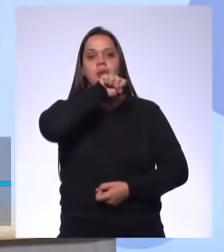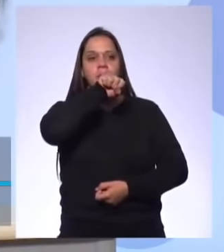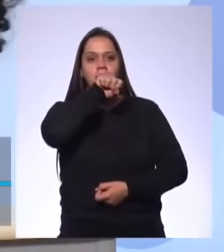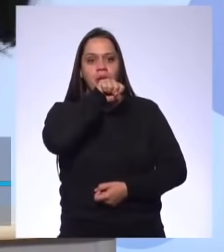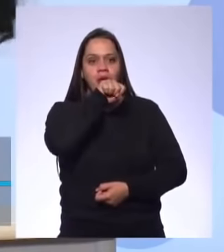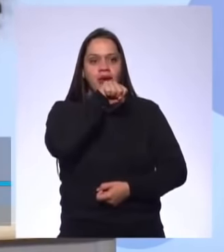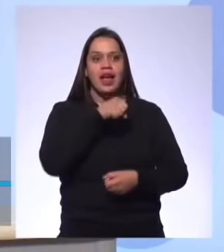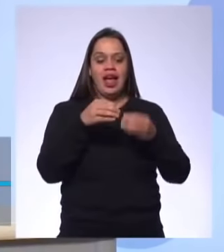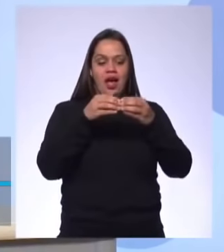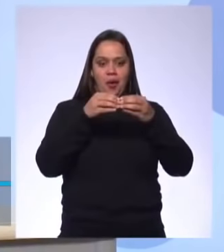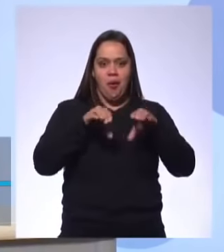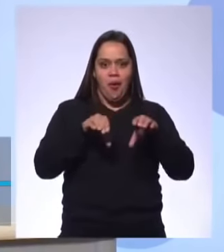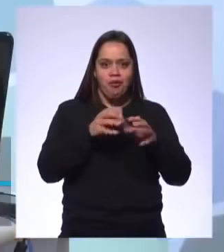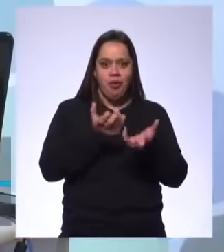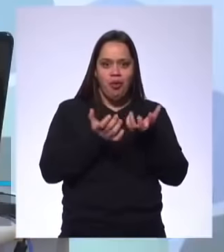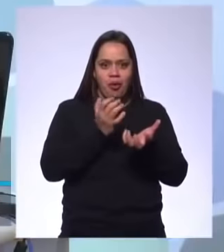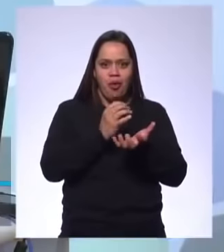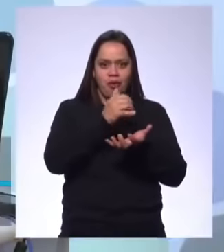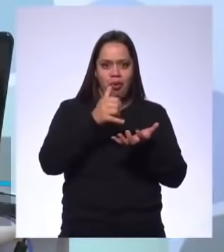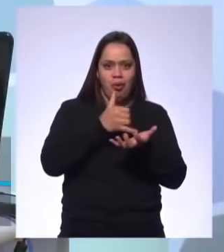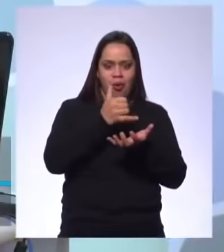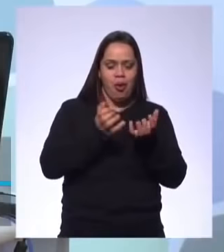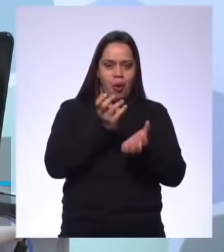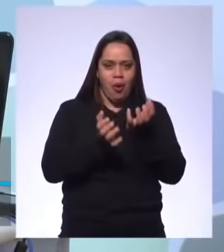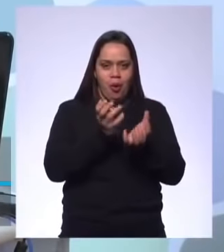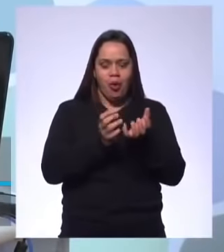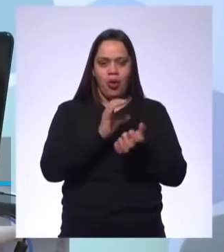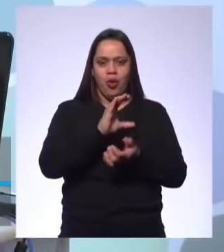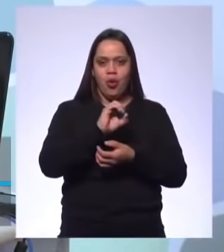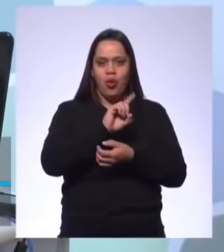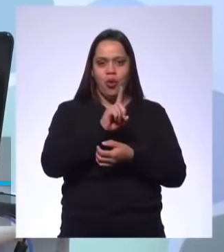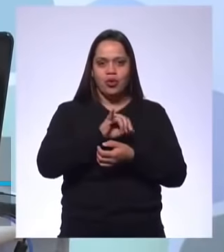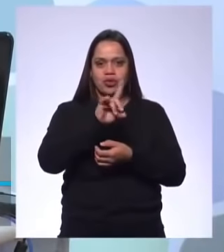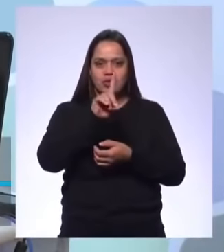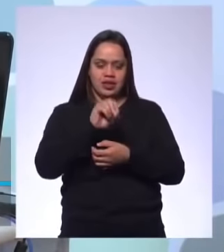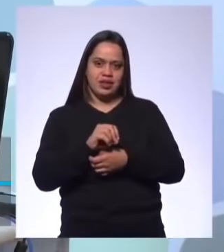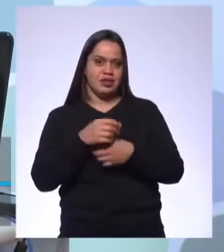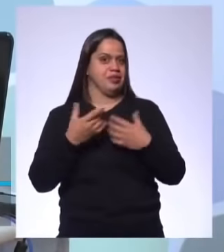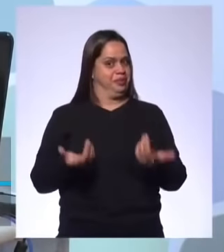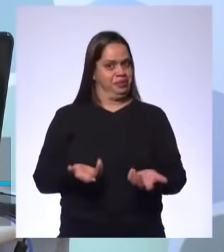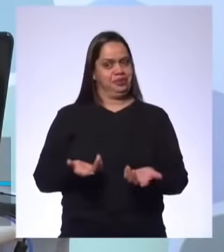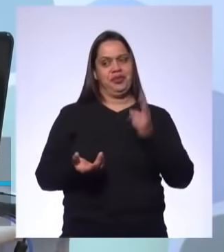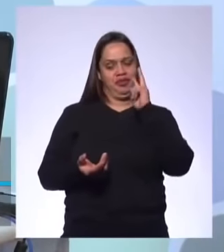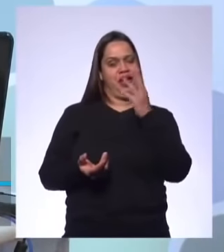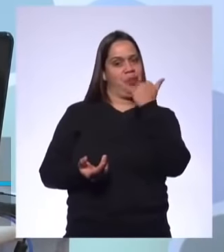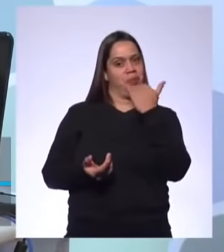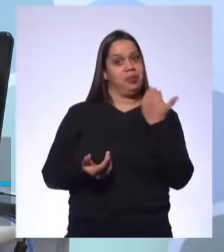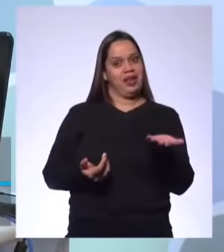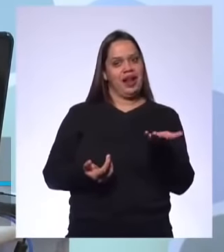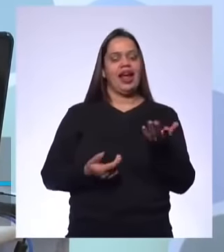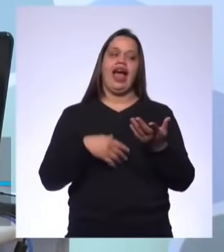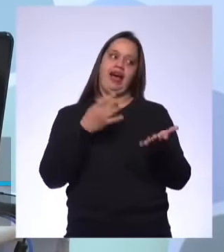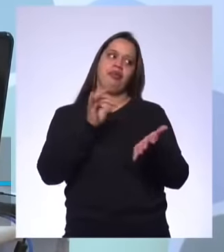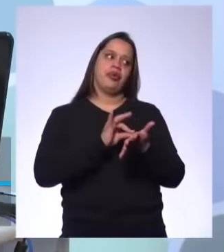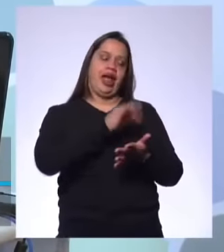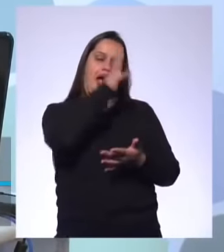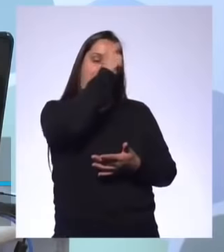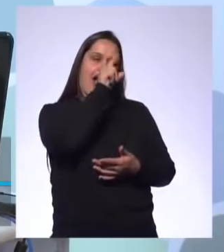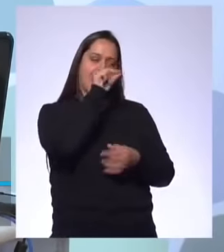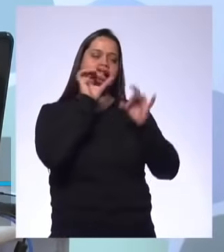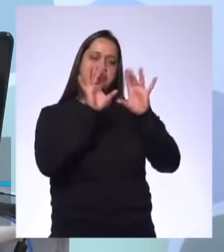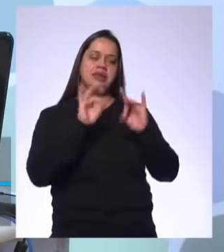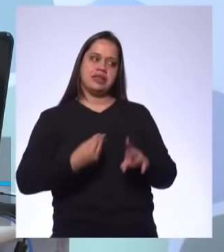hein? Ovo cozido. Exatamente. Porque afinal, Branquinha é o quê? Reinava lá, né? É. E aí, depois de tudo isso,